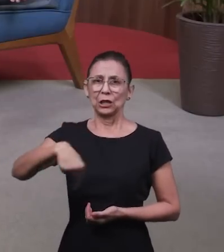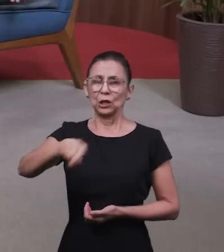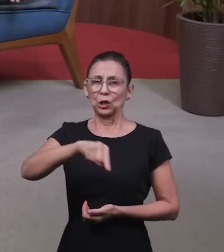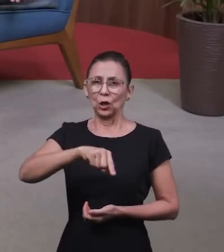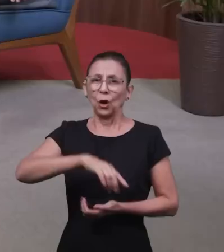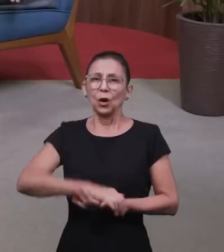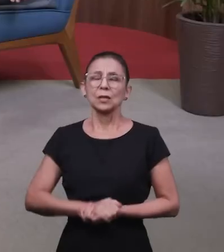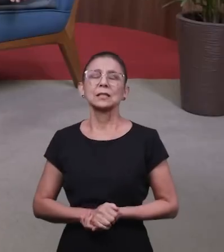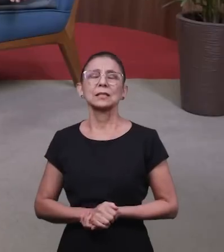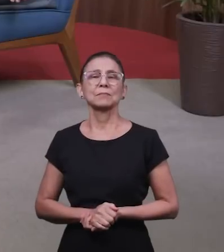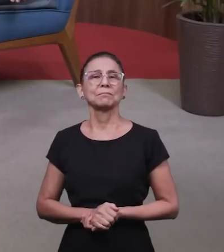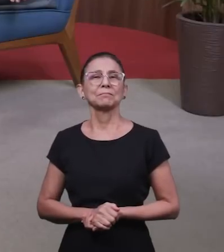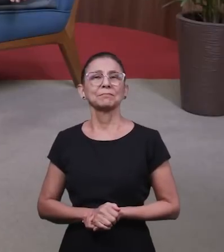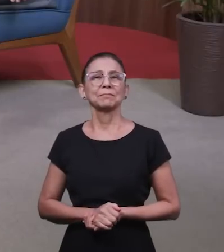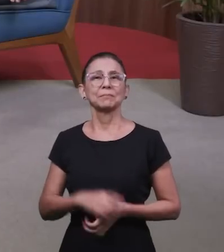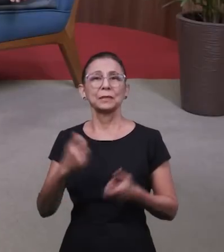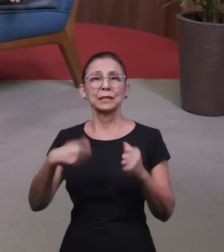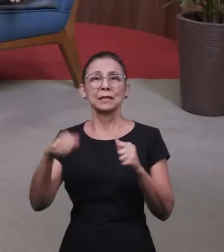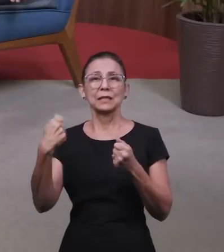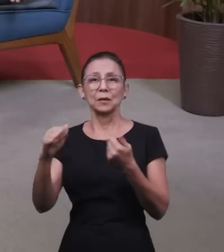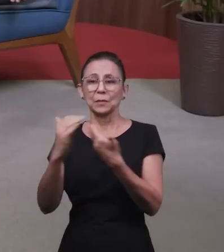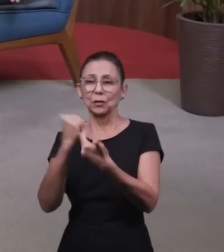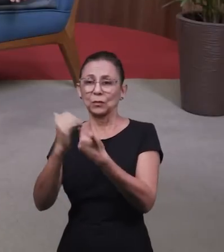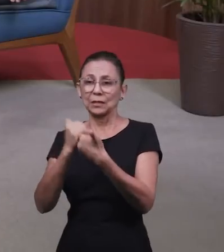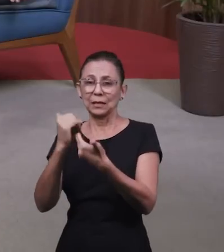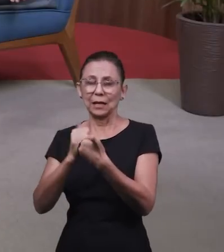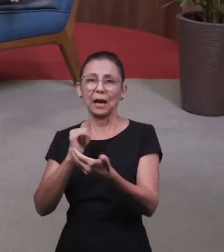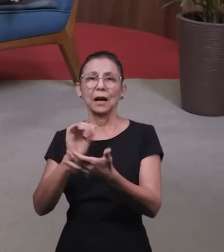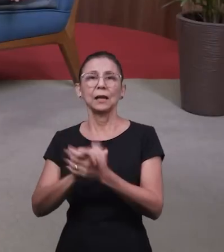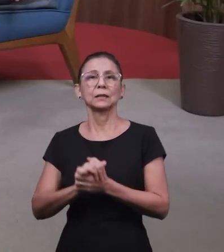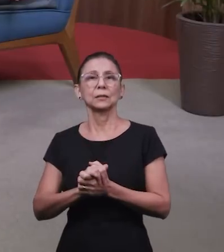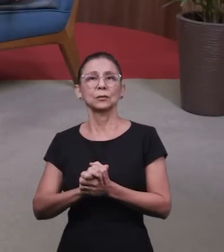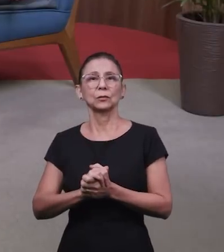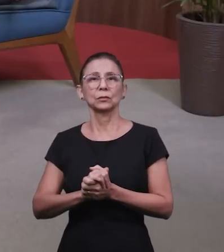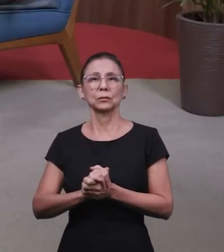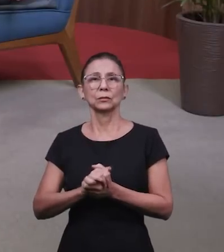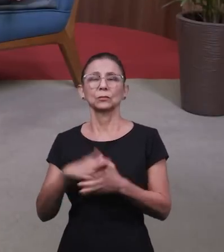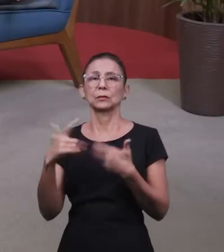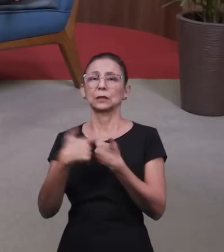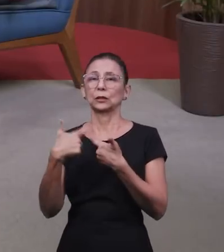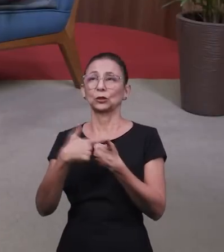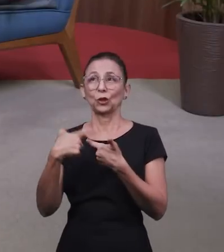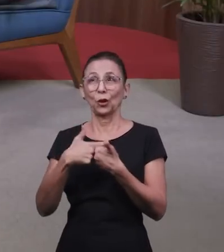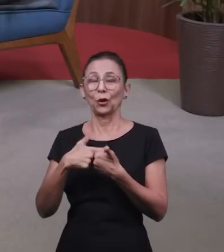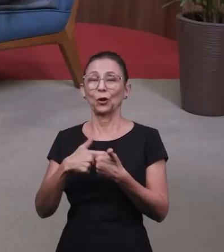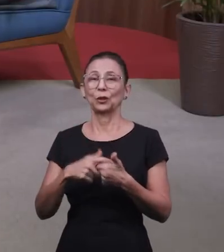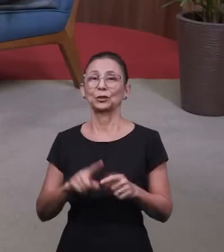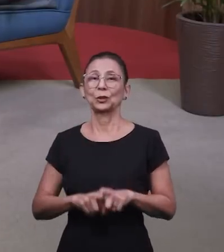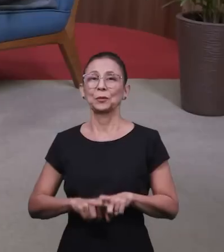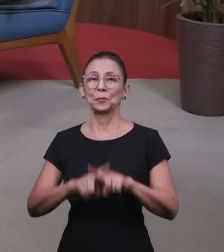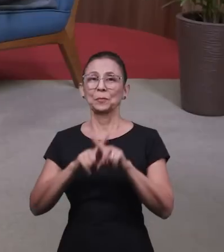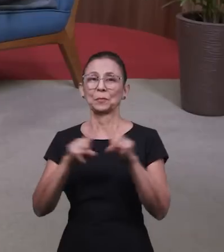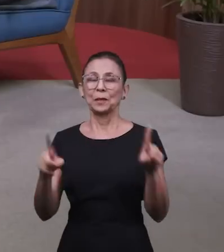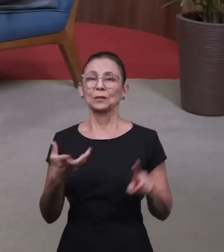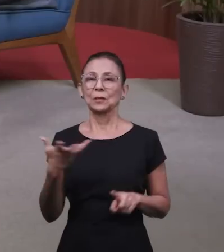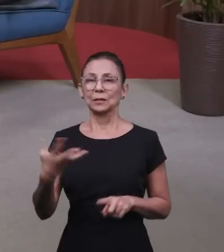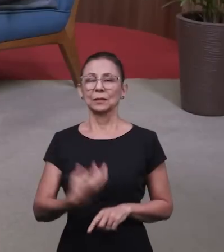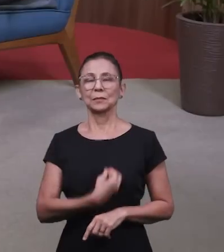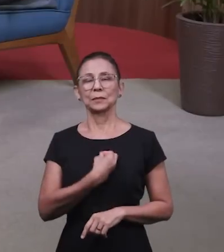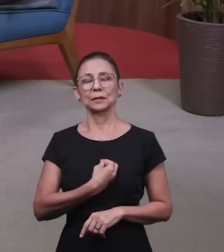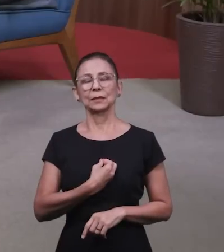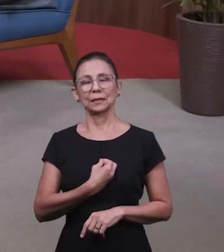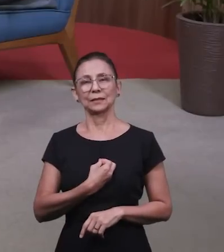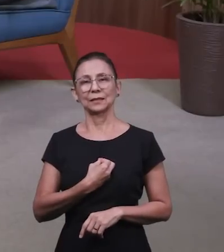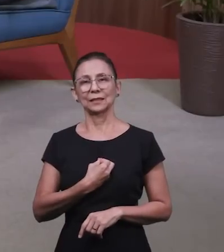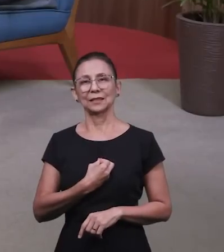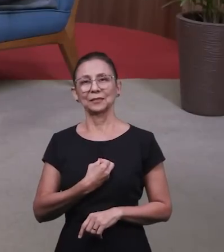ele precisar nos corrigir, que corrija. Claro. Com a vara, nos exorte. Agora, nós queremos a presença